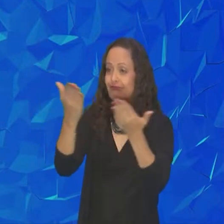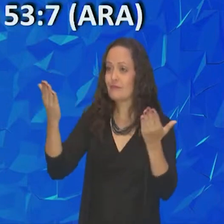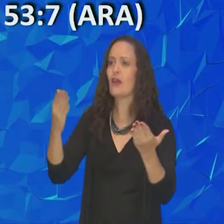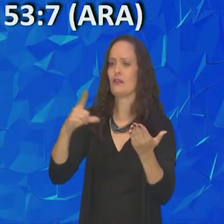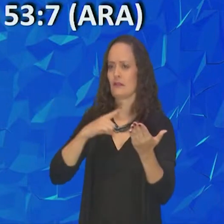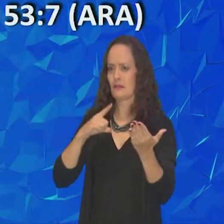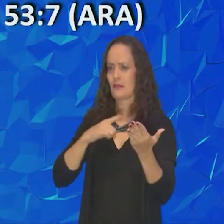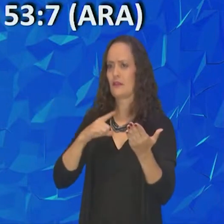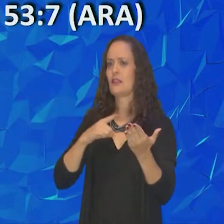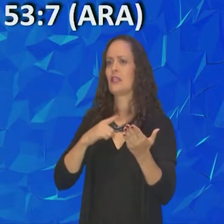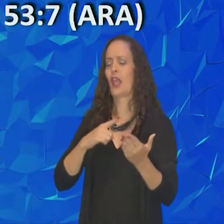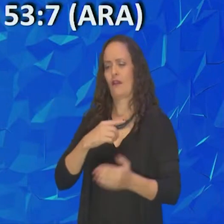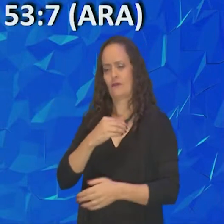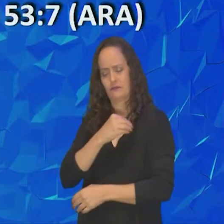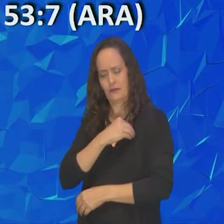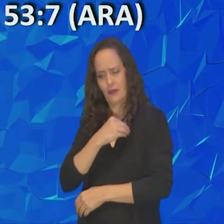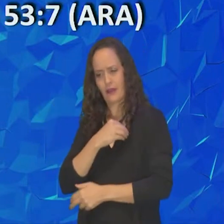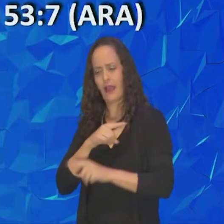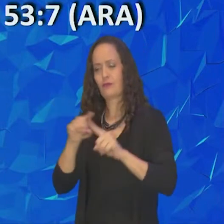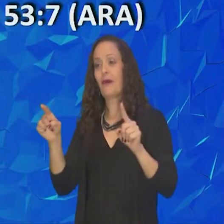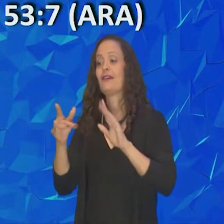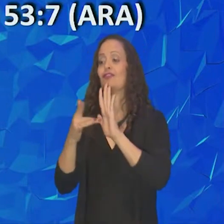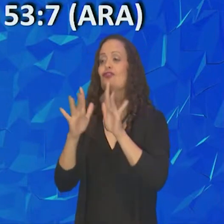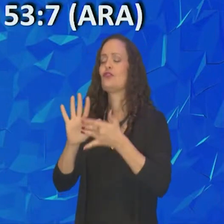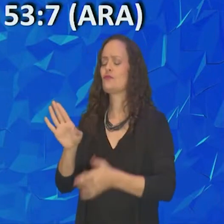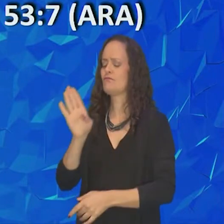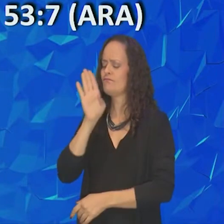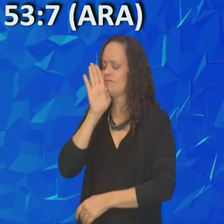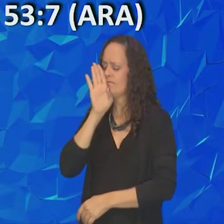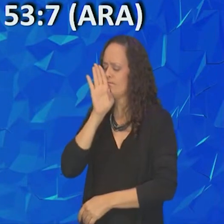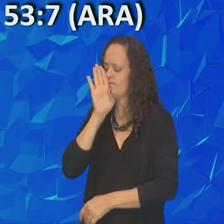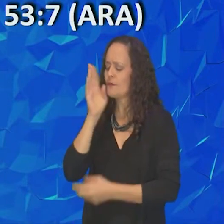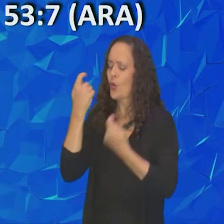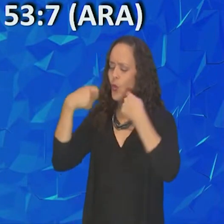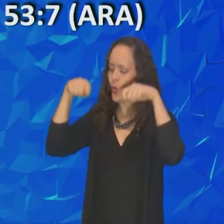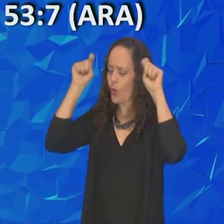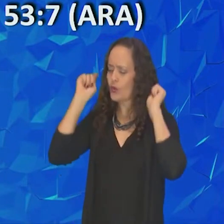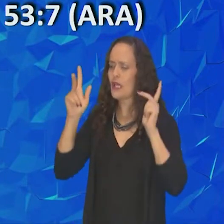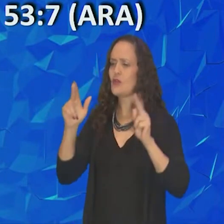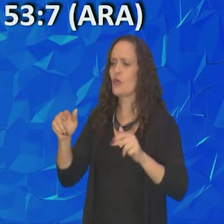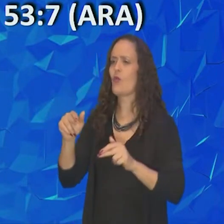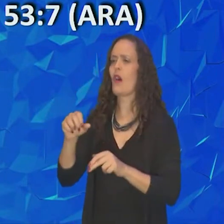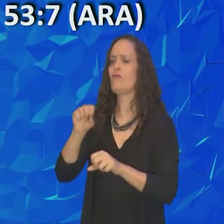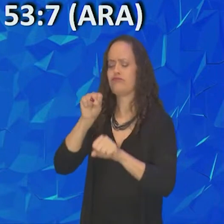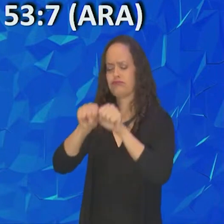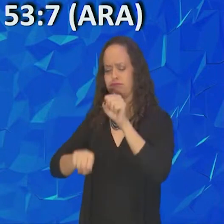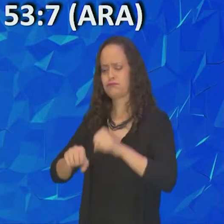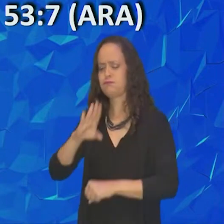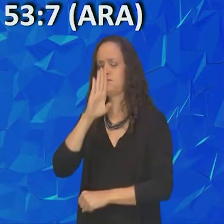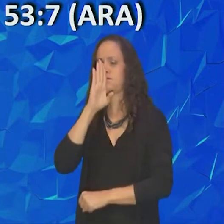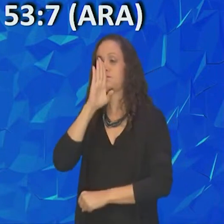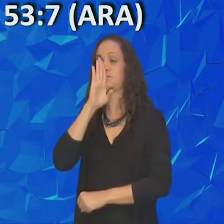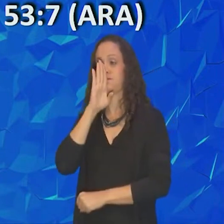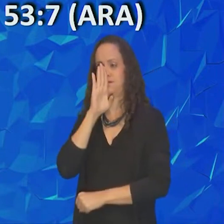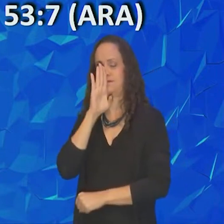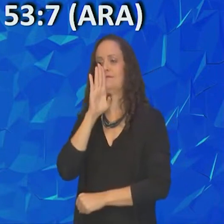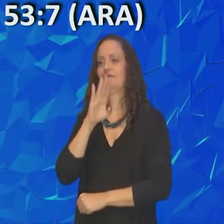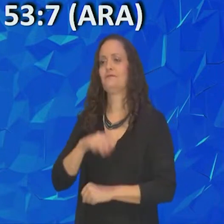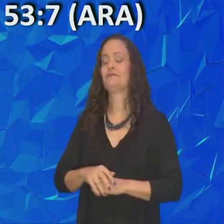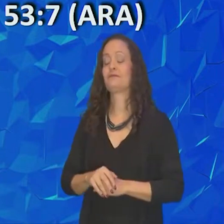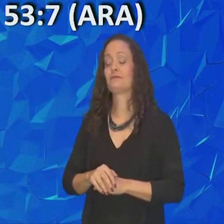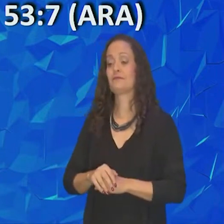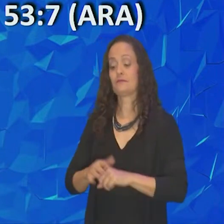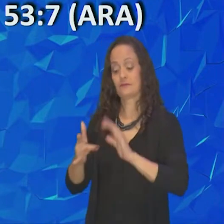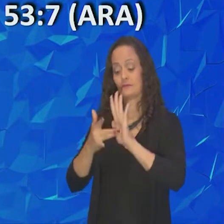Ele foi oprimido e humilhado, mas não abriu a sua boca. Como cordeiro foi levado ao matadouro, e como ovelha muda perante os seus tosqueadores,